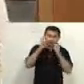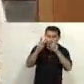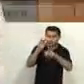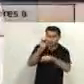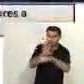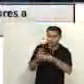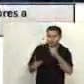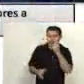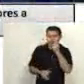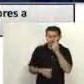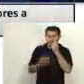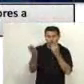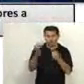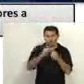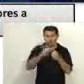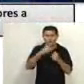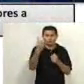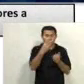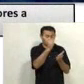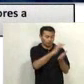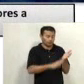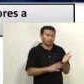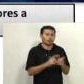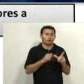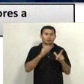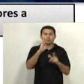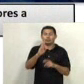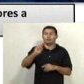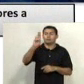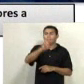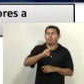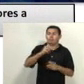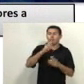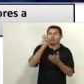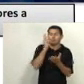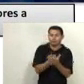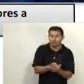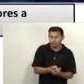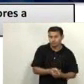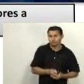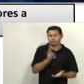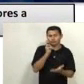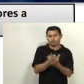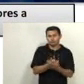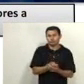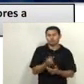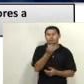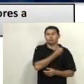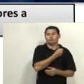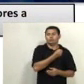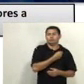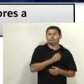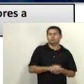lá, agora vamos fazer o segundo exercício, a letra B, utilizando o mesmo